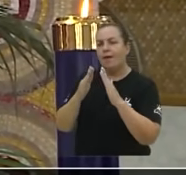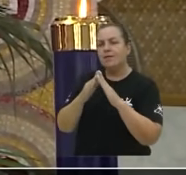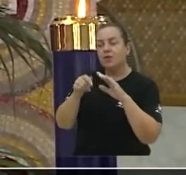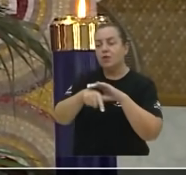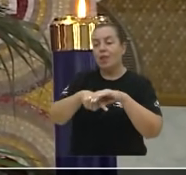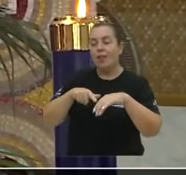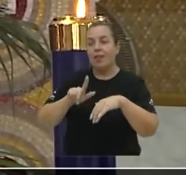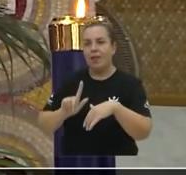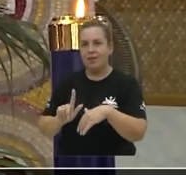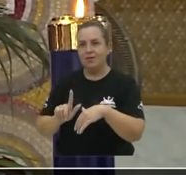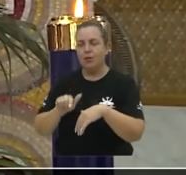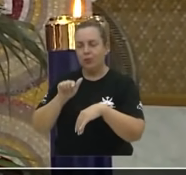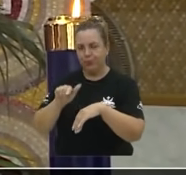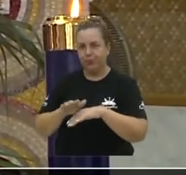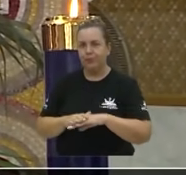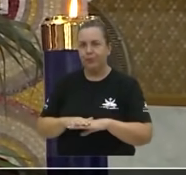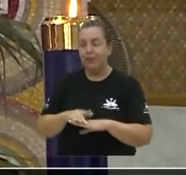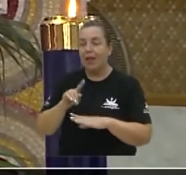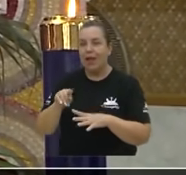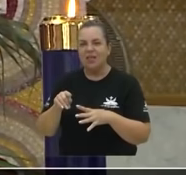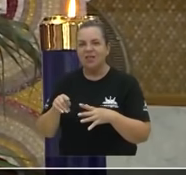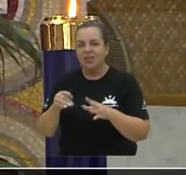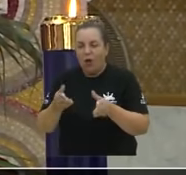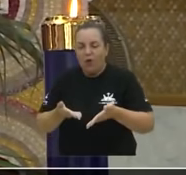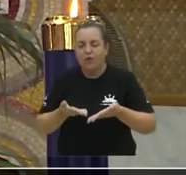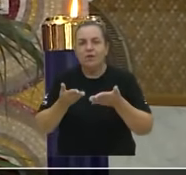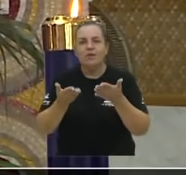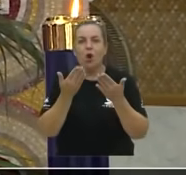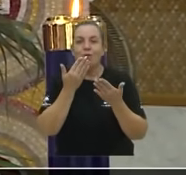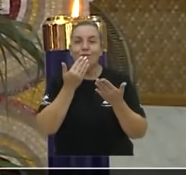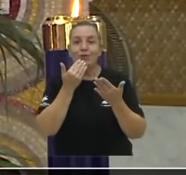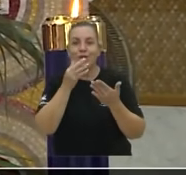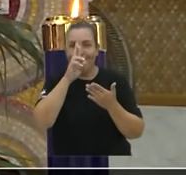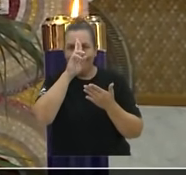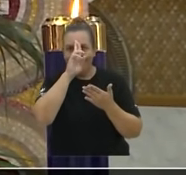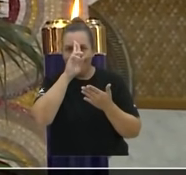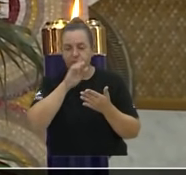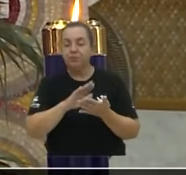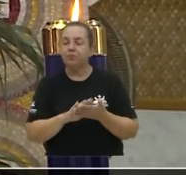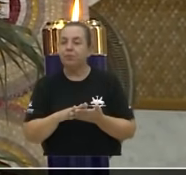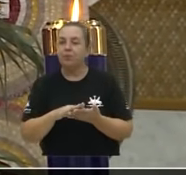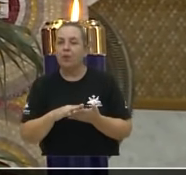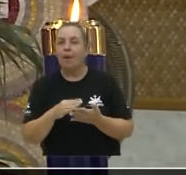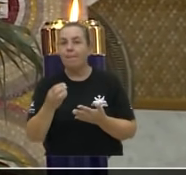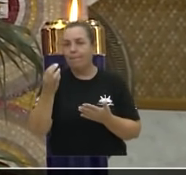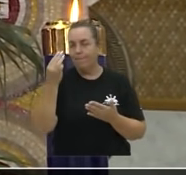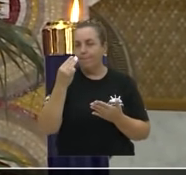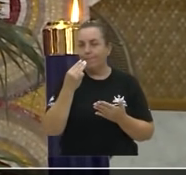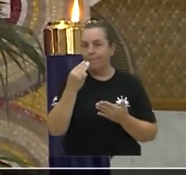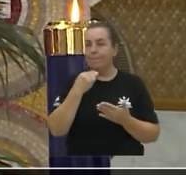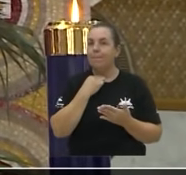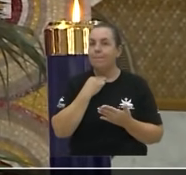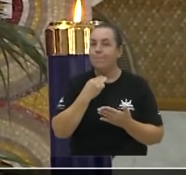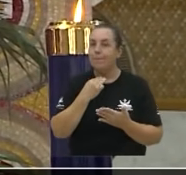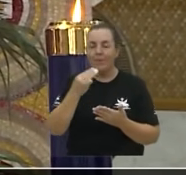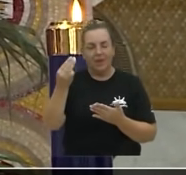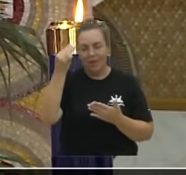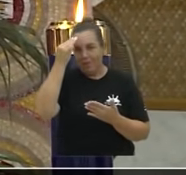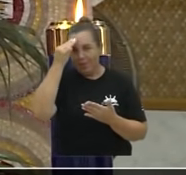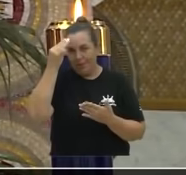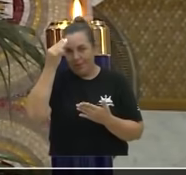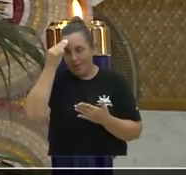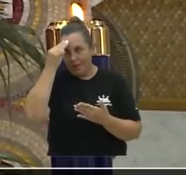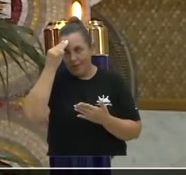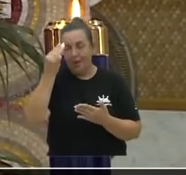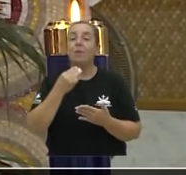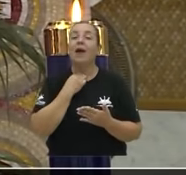Ali, ofereceram a Jesus um jantar. Marta servia, e Lázaro era um dos que